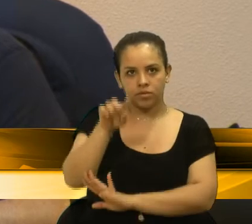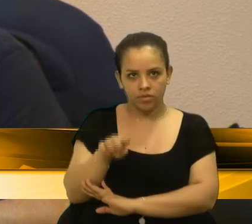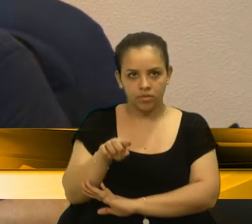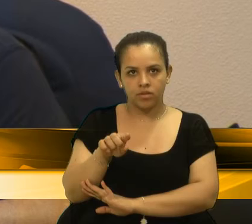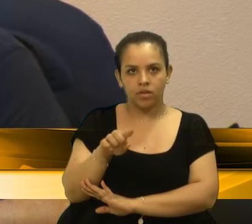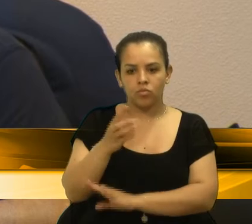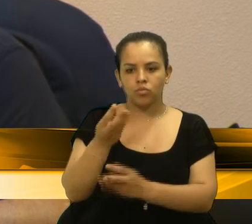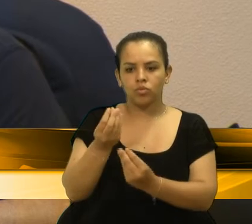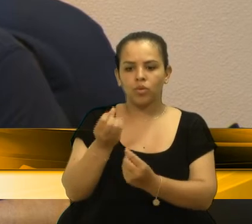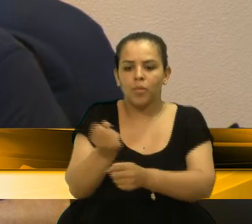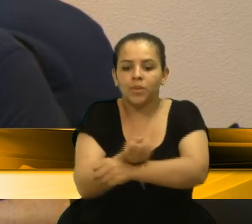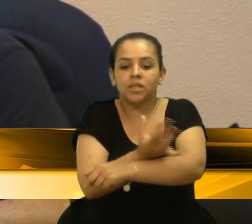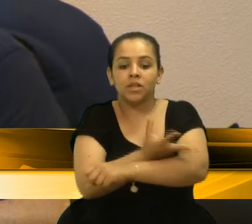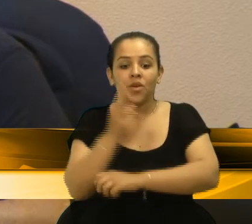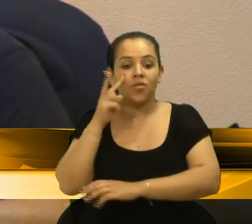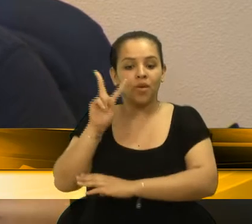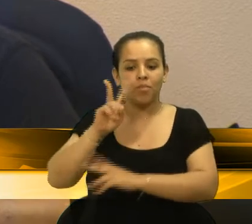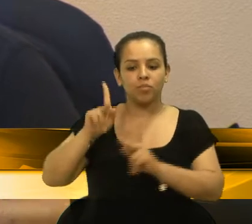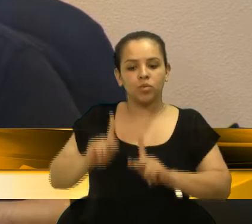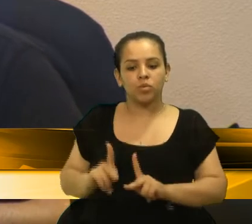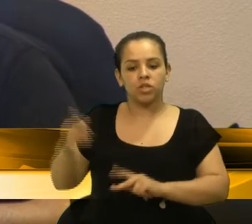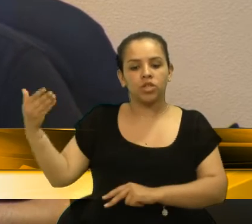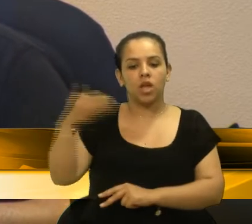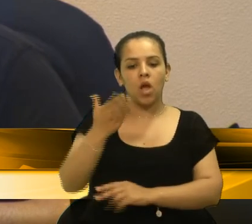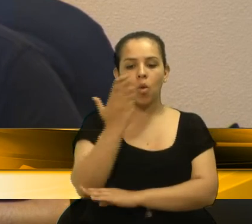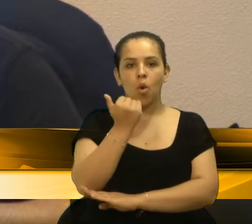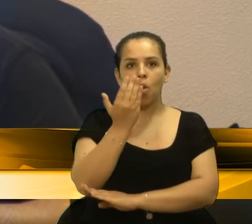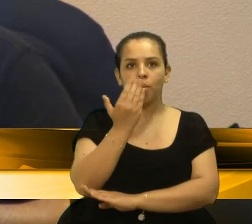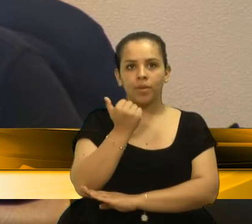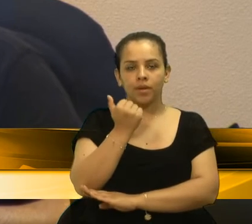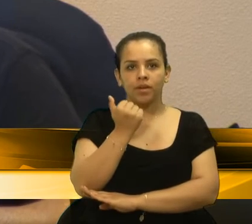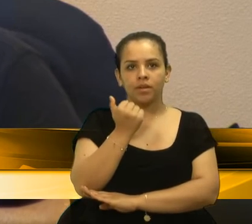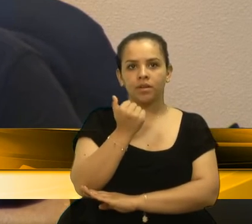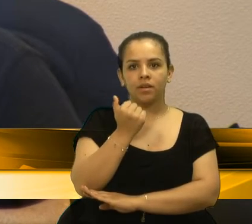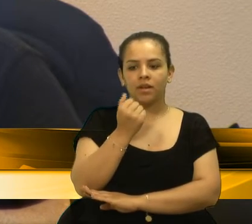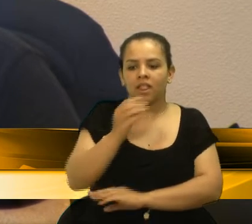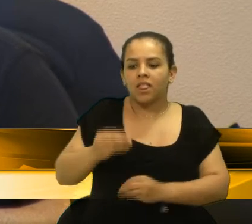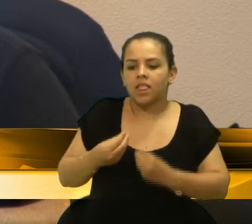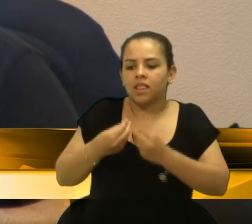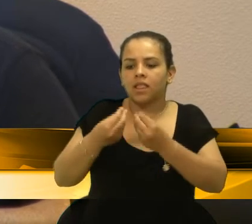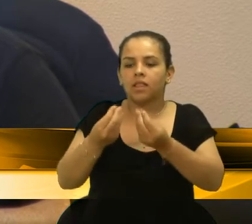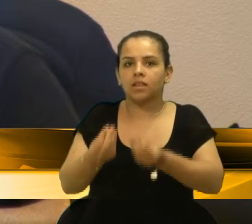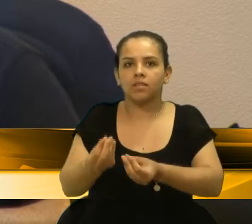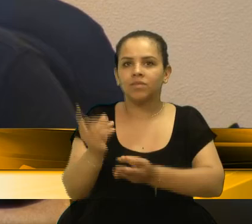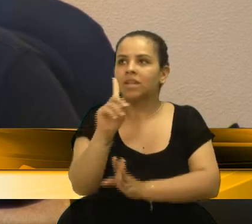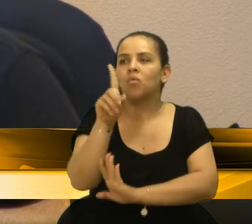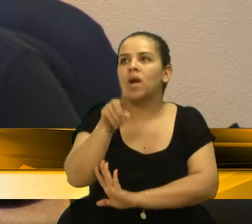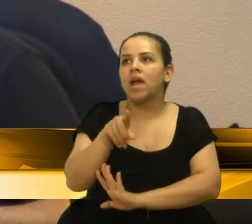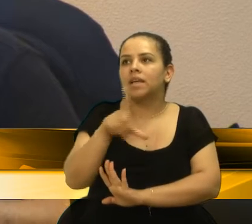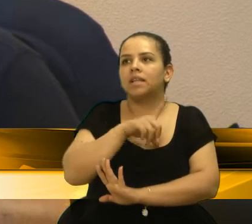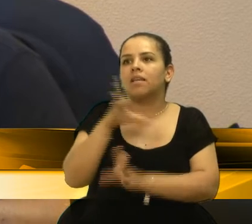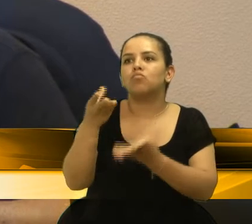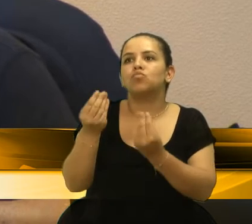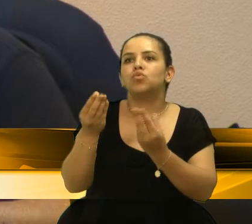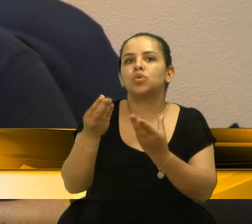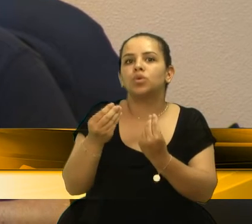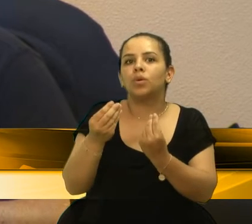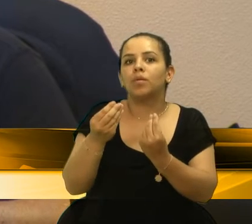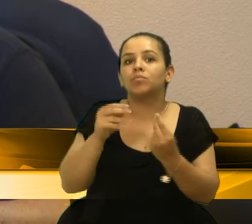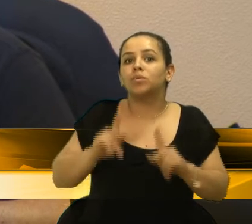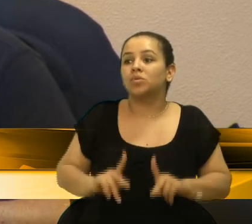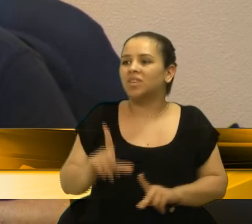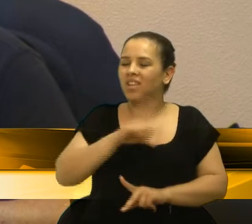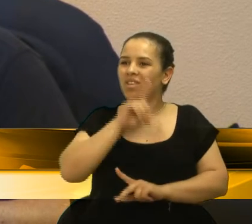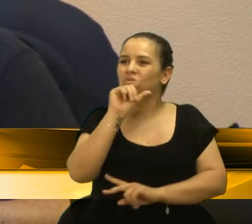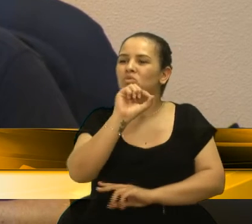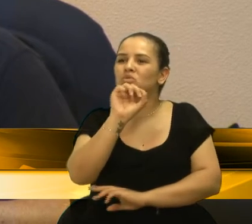tão emocionante ver as pessoas chegarem com 1 quilo de alimento. Você sabe que quem dá 1 quilo não tem... Não é que tem muito, é quem tem